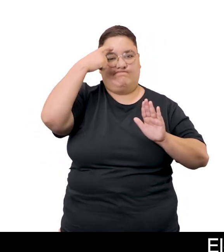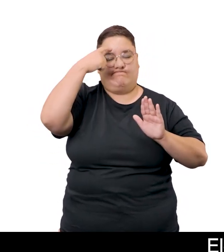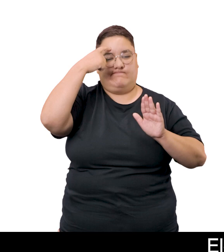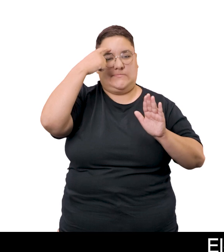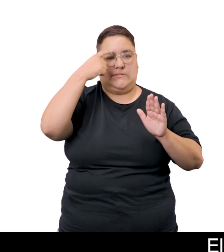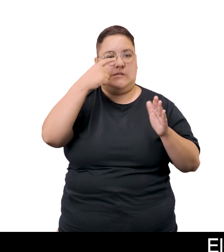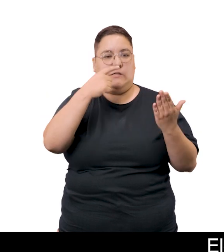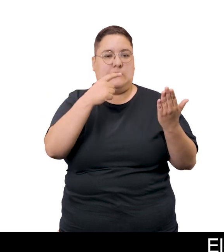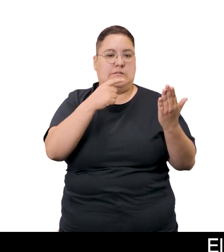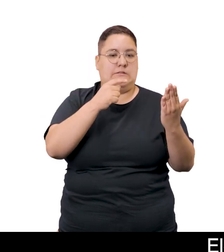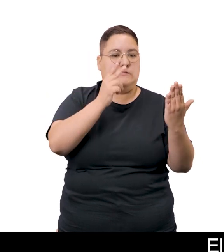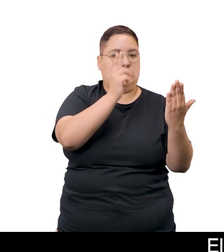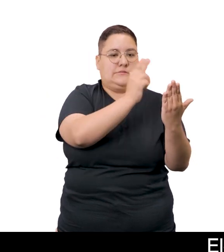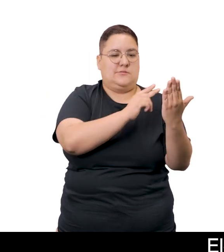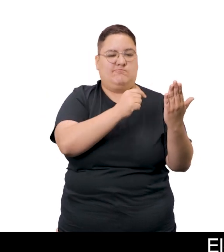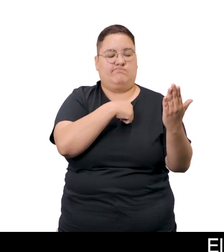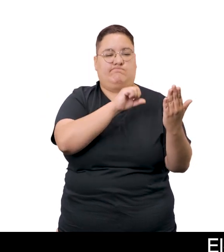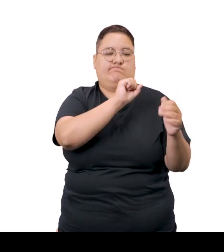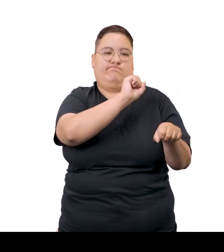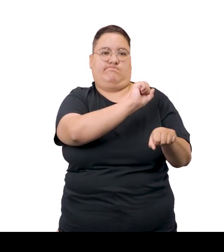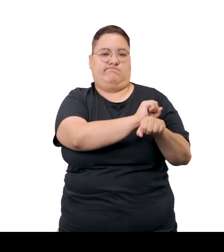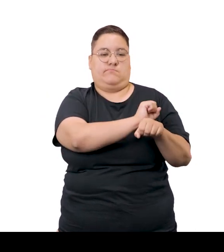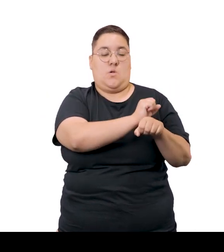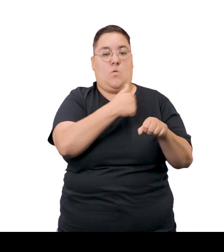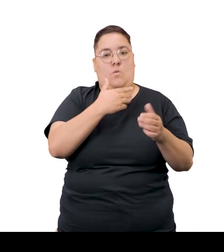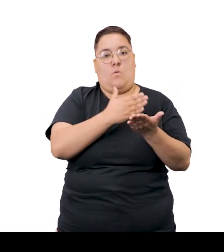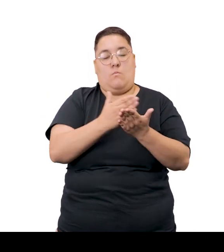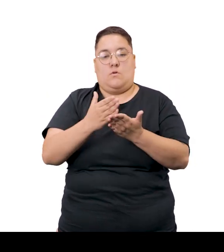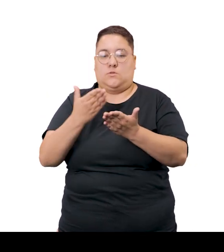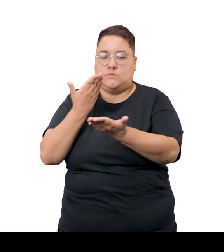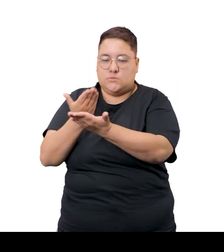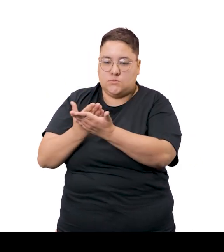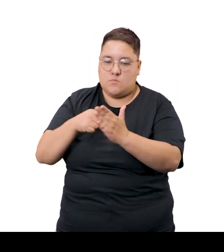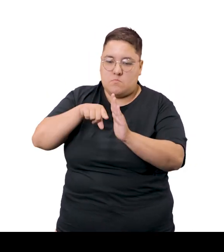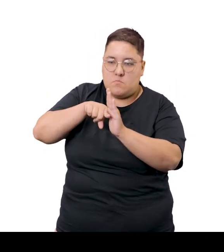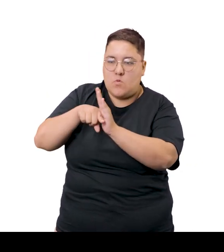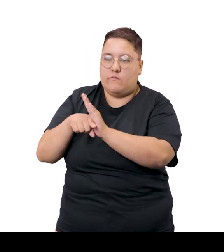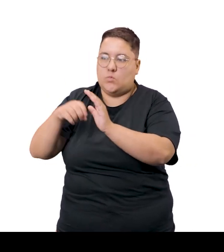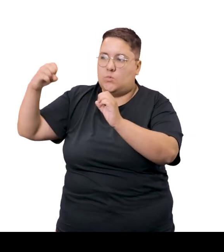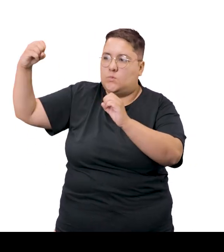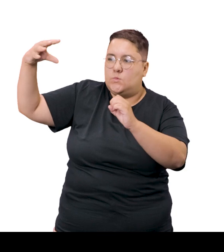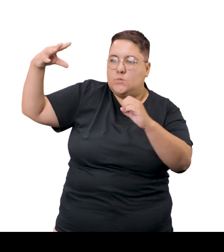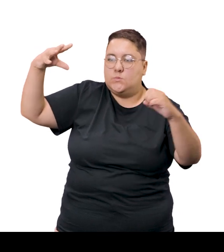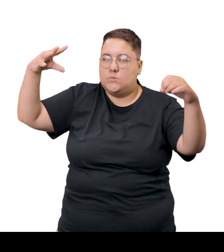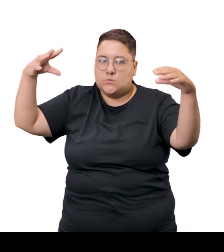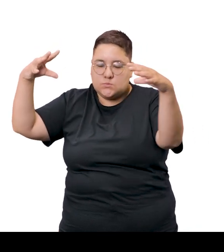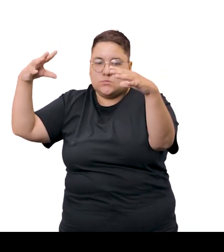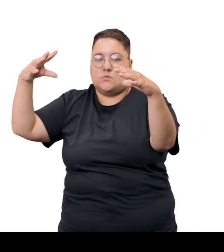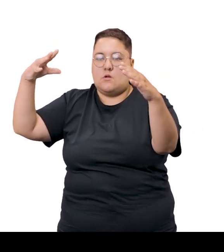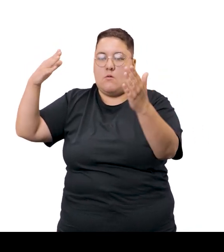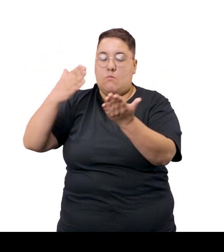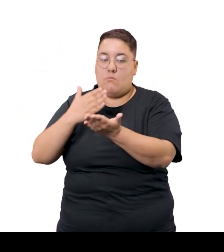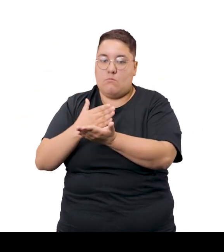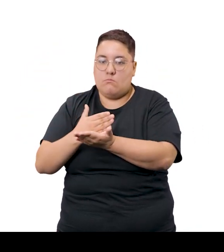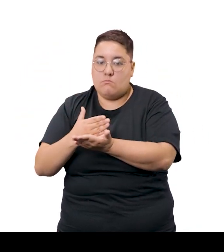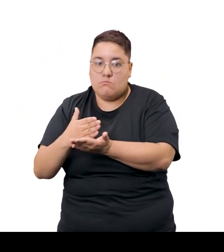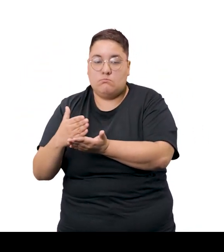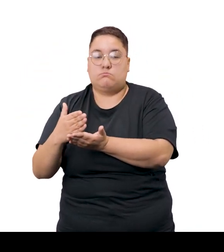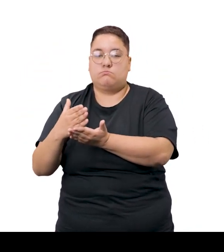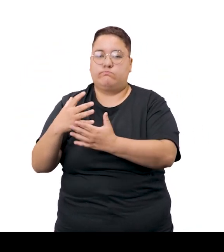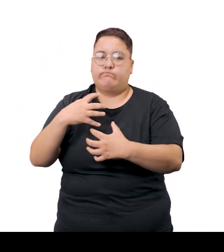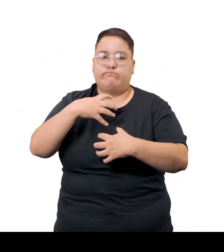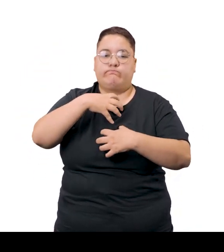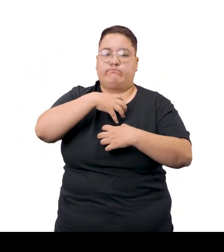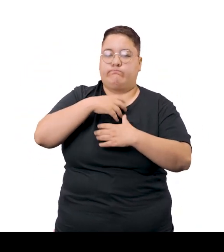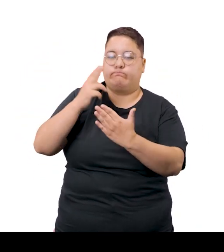o acabamento e a correção de seu primeiro estilo para se dedicar a um estudo profundo da luz, que resultou em uma sublime